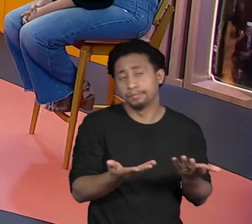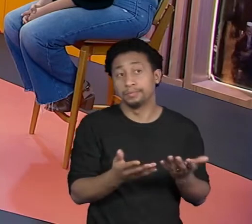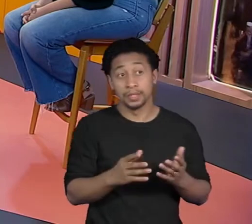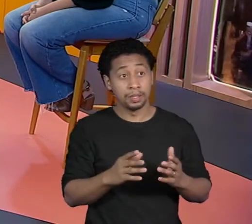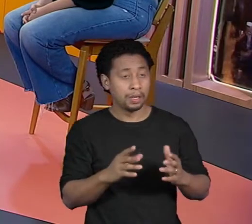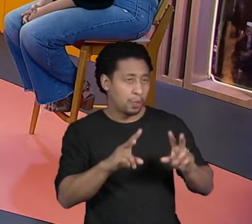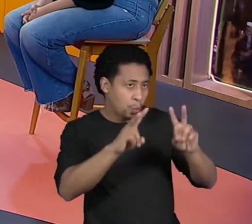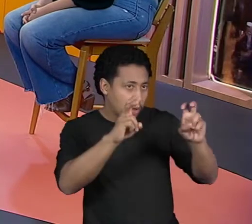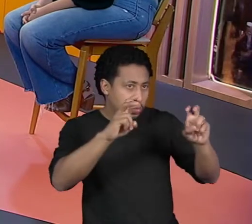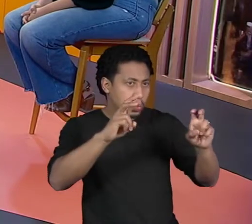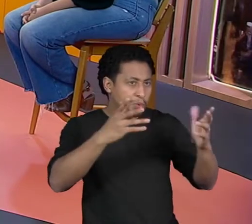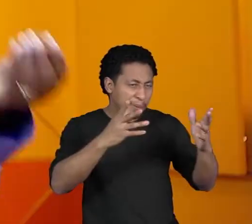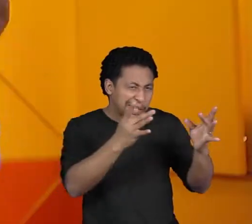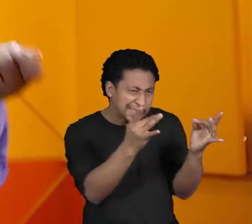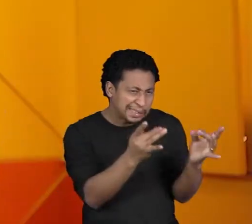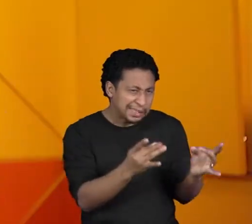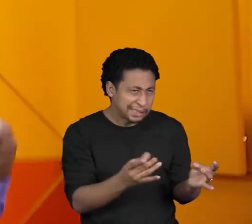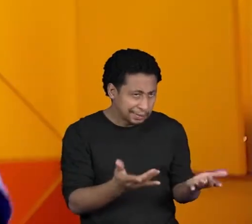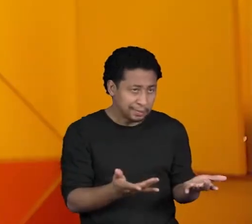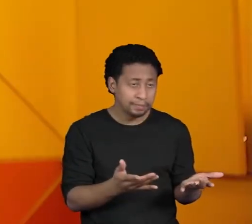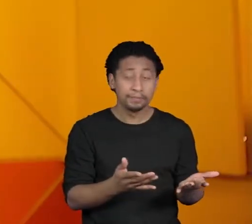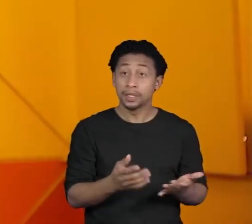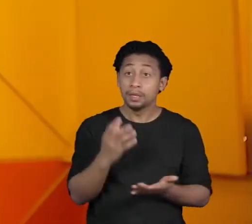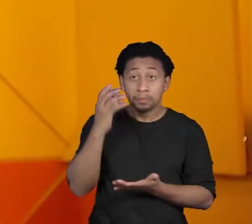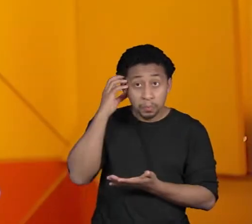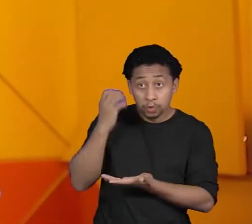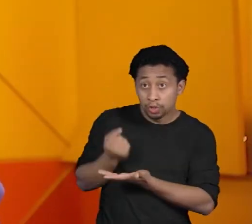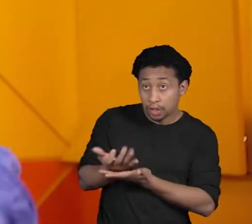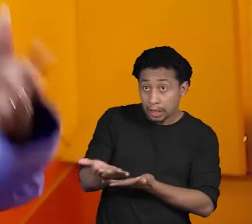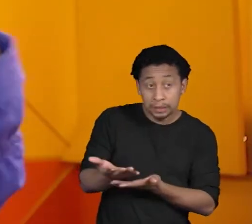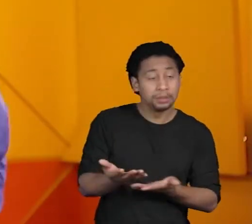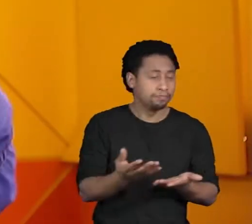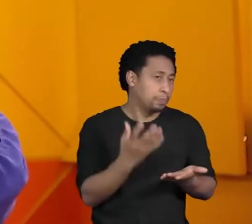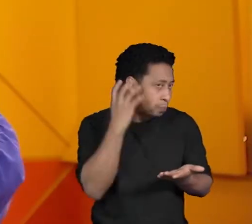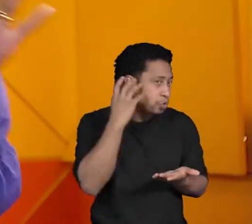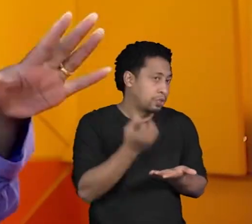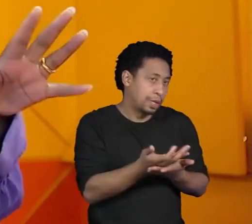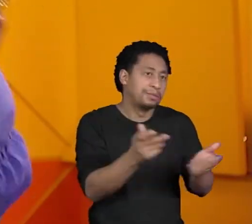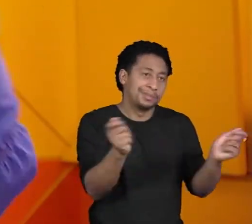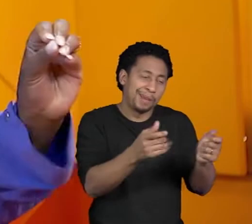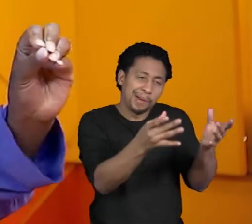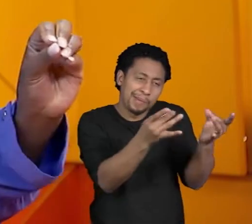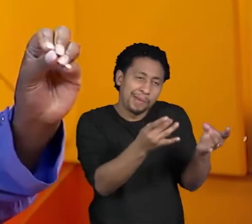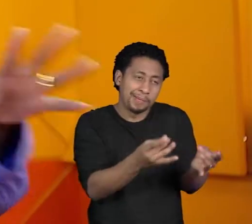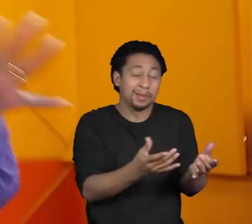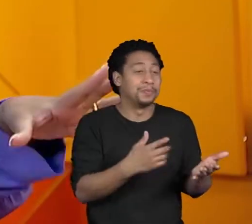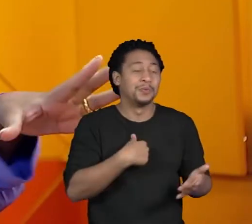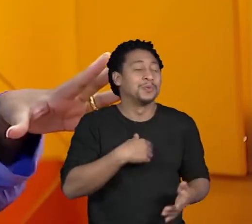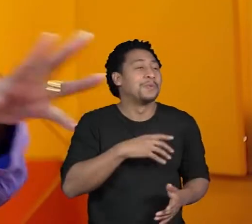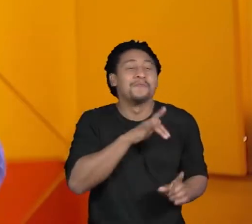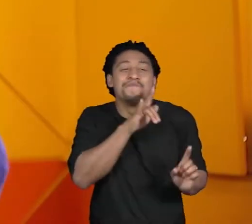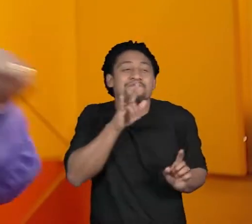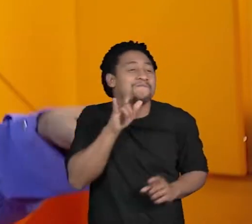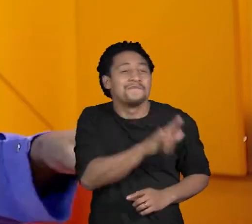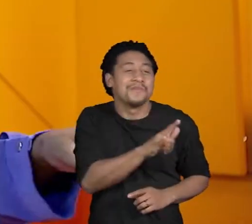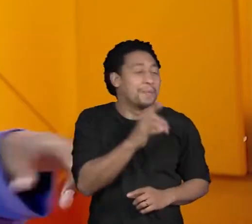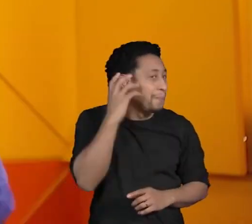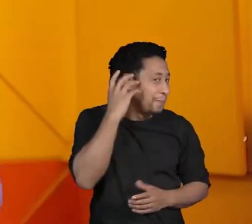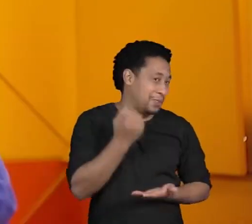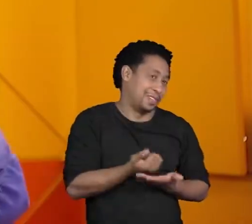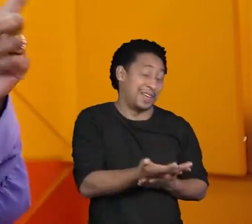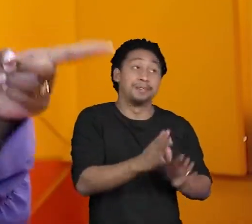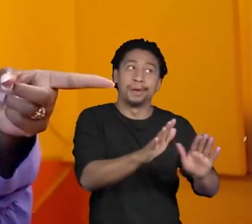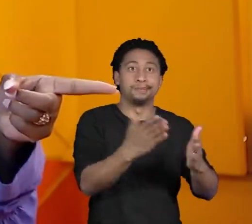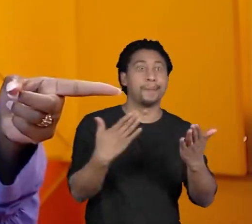a informação do rádio tradicional é do momento, o que está acontecendo. Mas O podcast traz muita coisa de